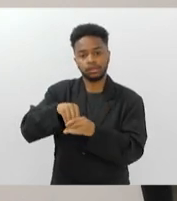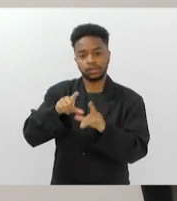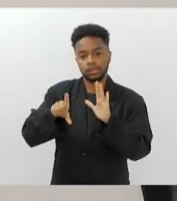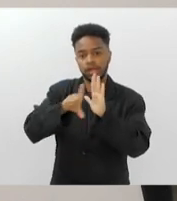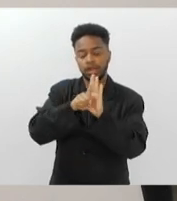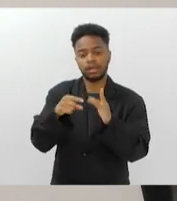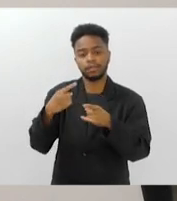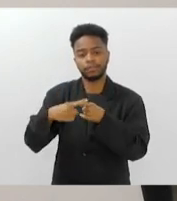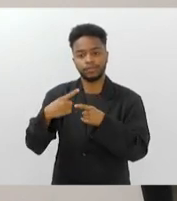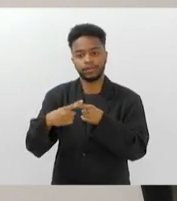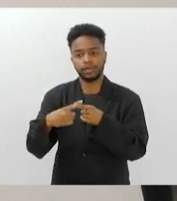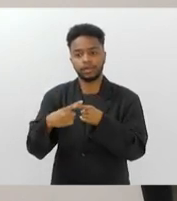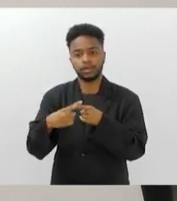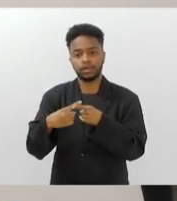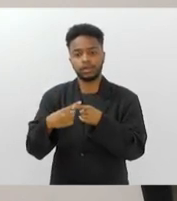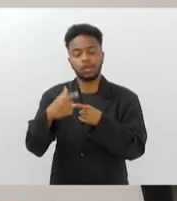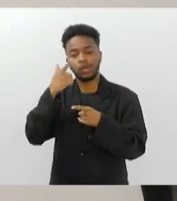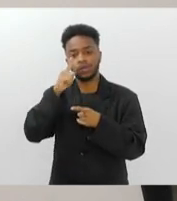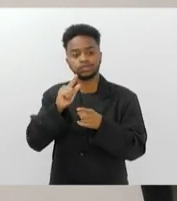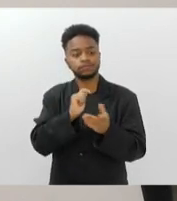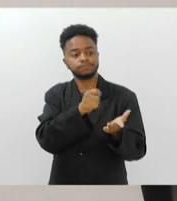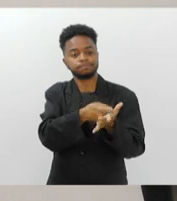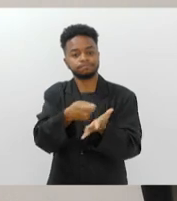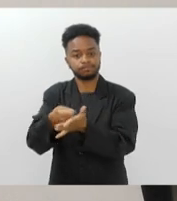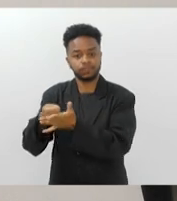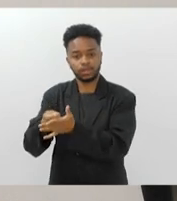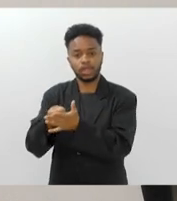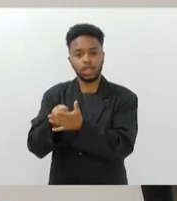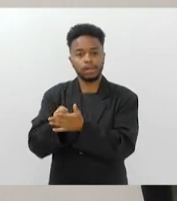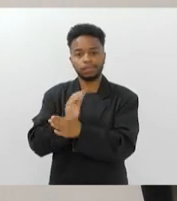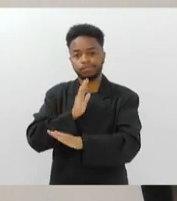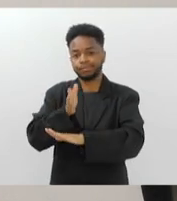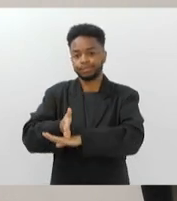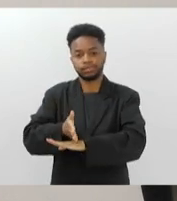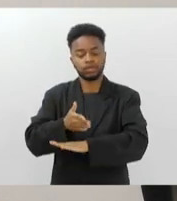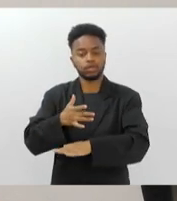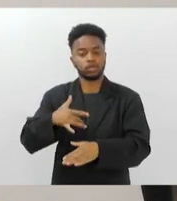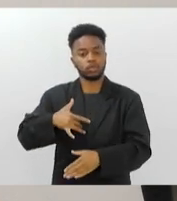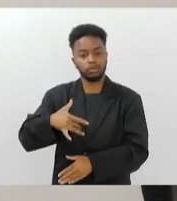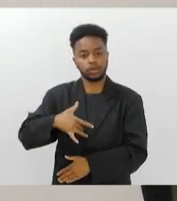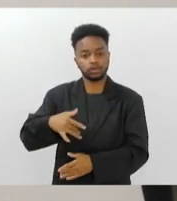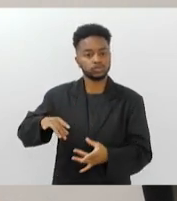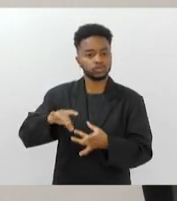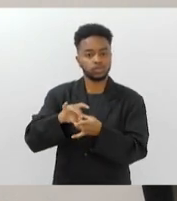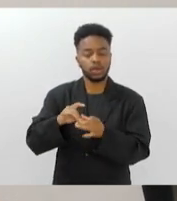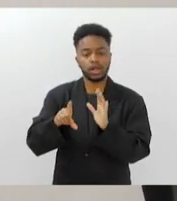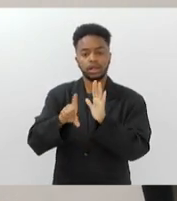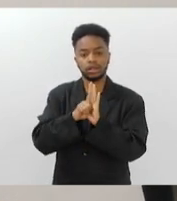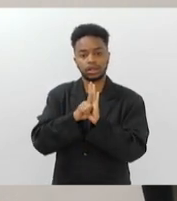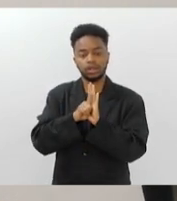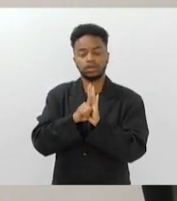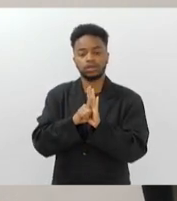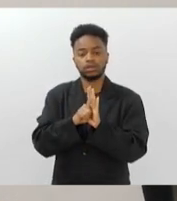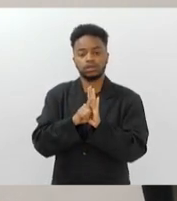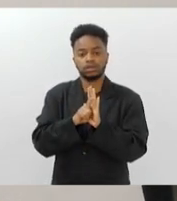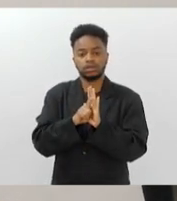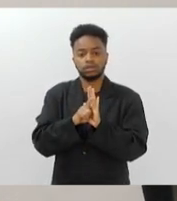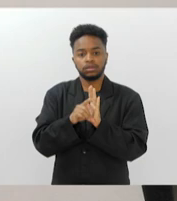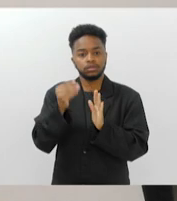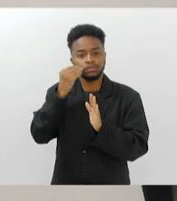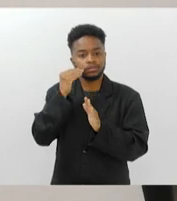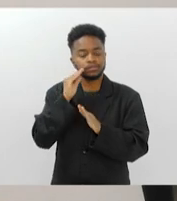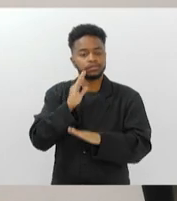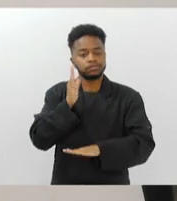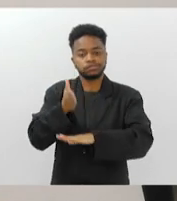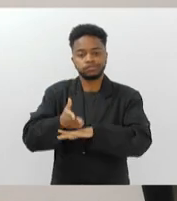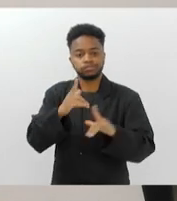que garante eh recursos para enfrentamento à tuberculose dentro da da lei de enfrentamento a do combate à pobreza